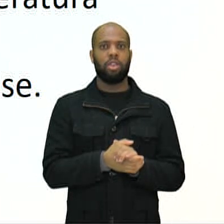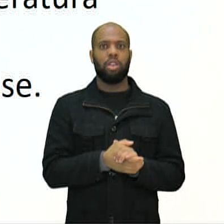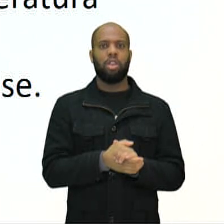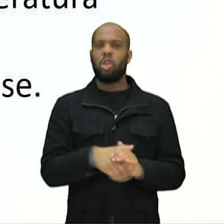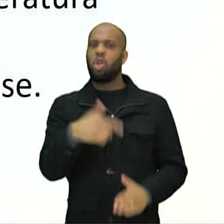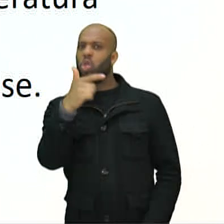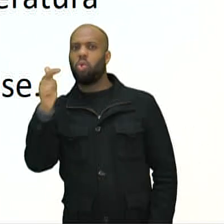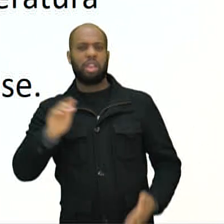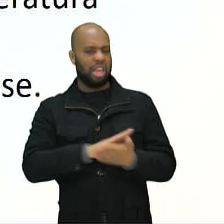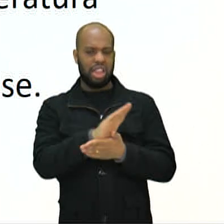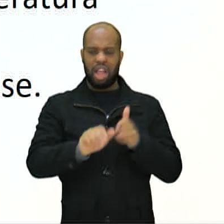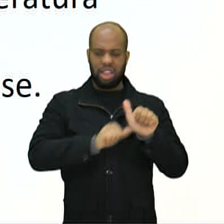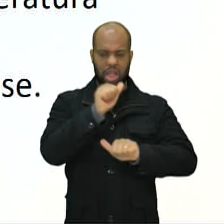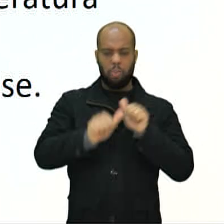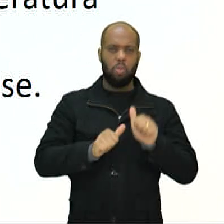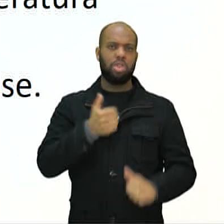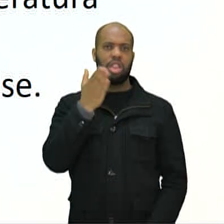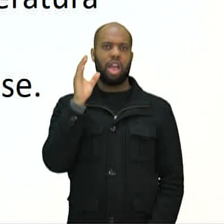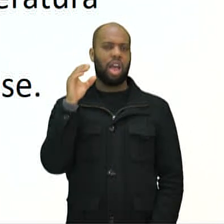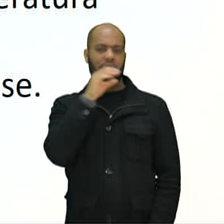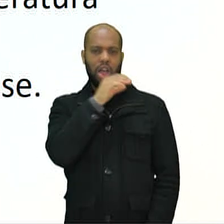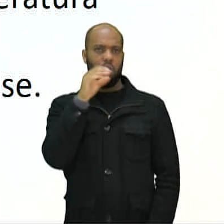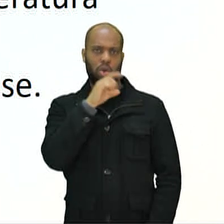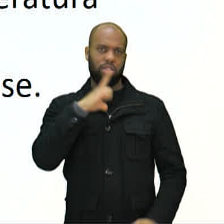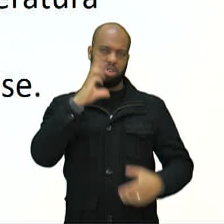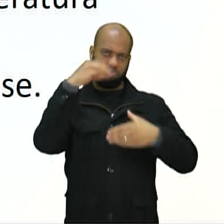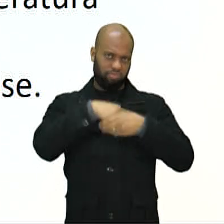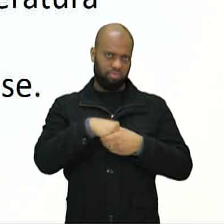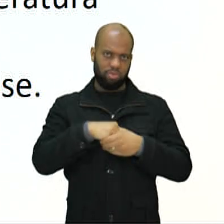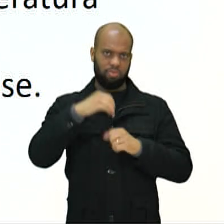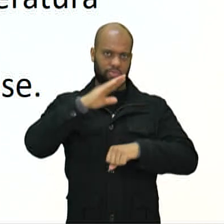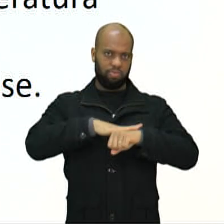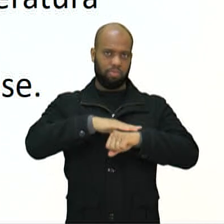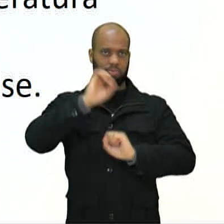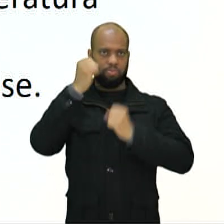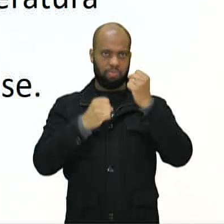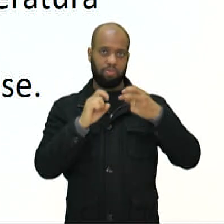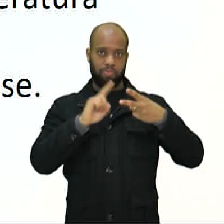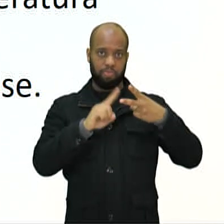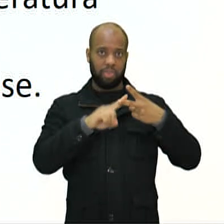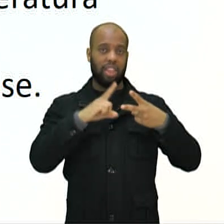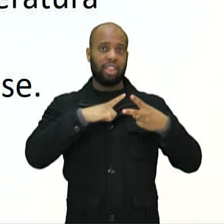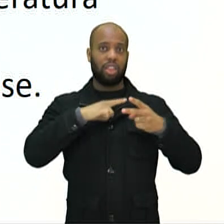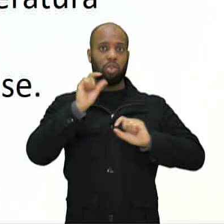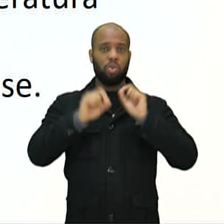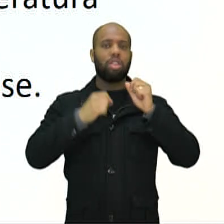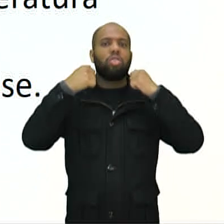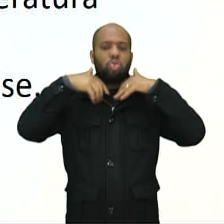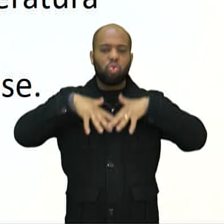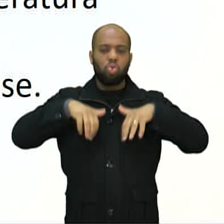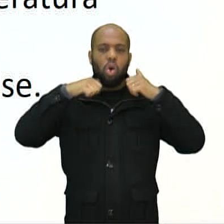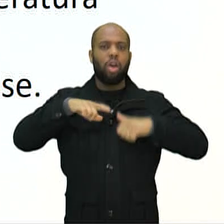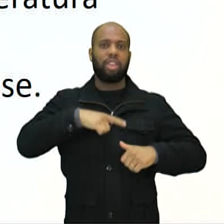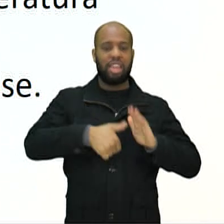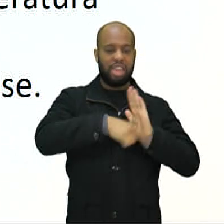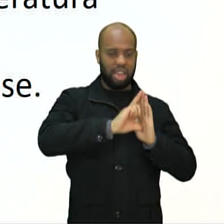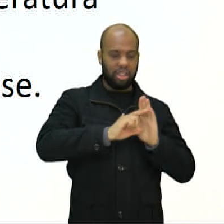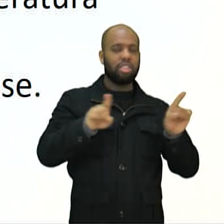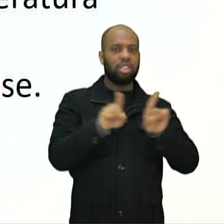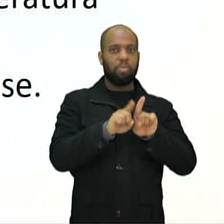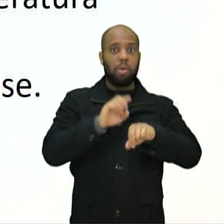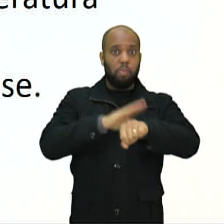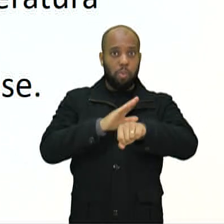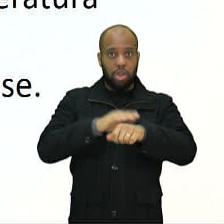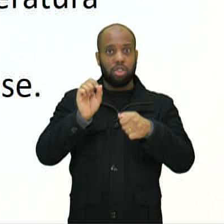de calor durante o exercício físico isométrico. Letra B. A produção de suor requer reposição hídrica antes, durante e após o exercício físico,